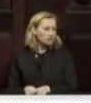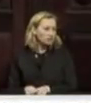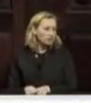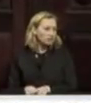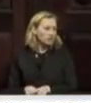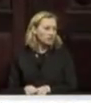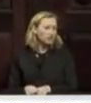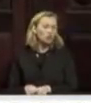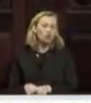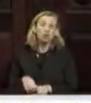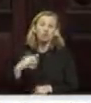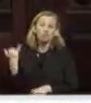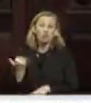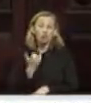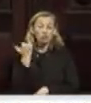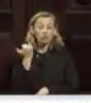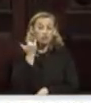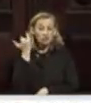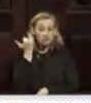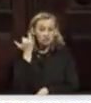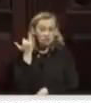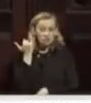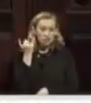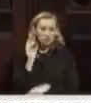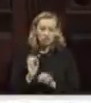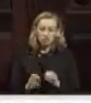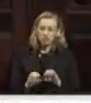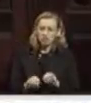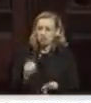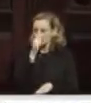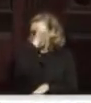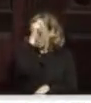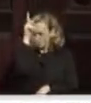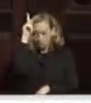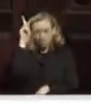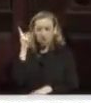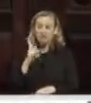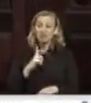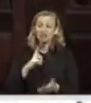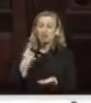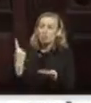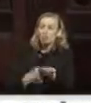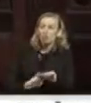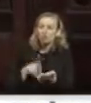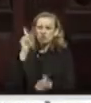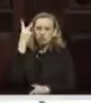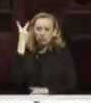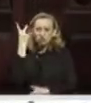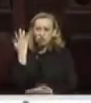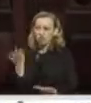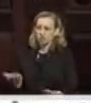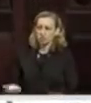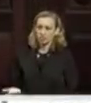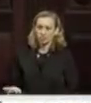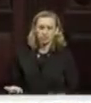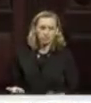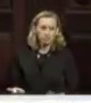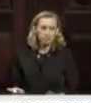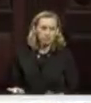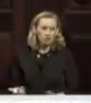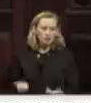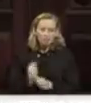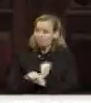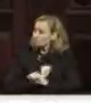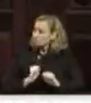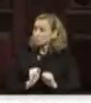quanto é fundamental uma educação pública que tenha compromisso com seu tempo histórico, com a sua memória histórica. Não é